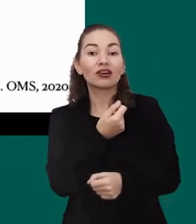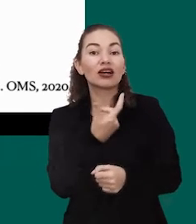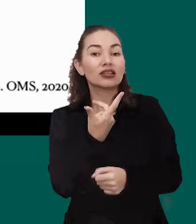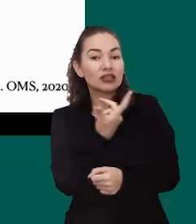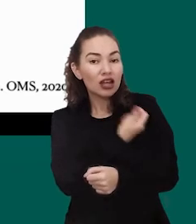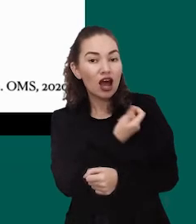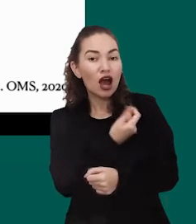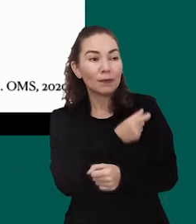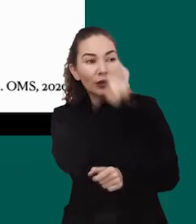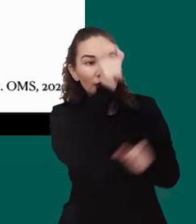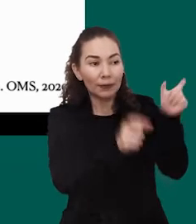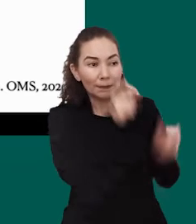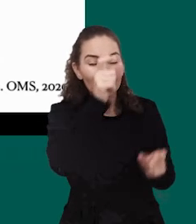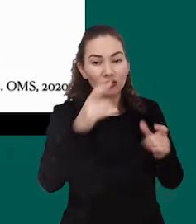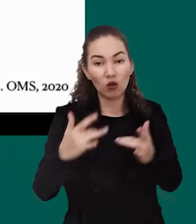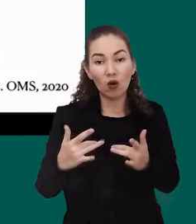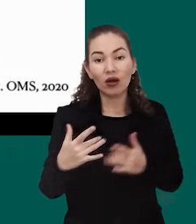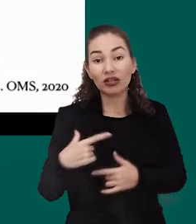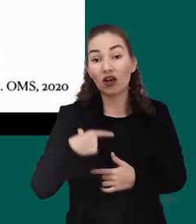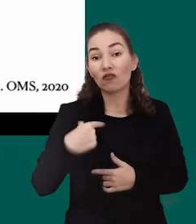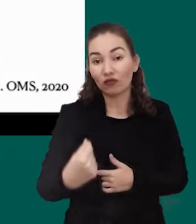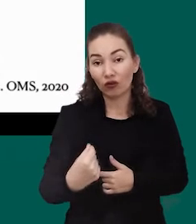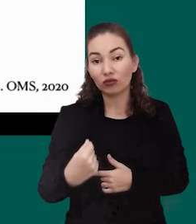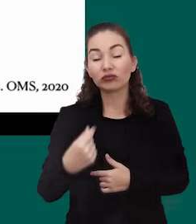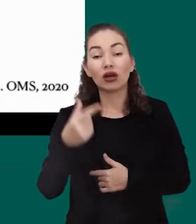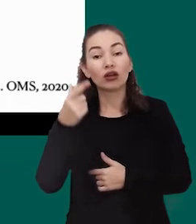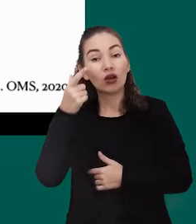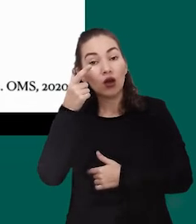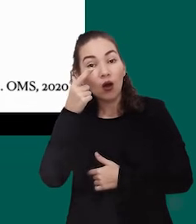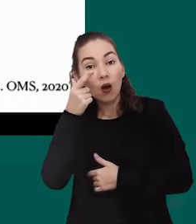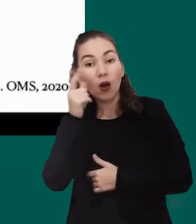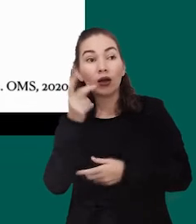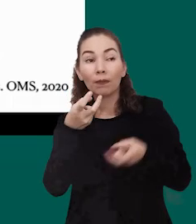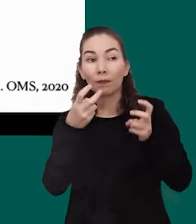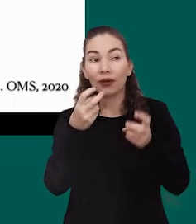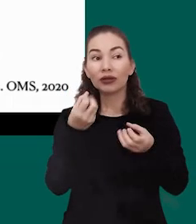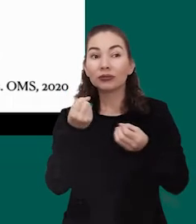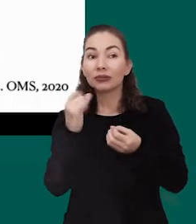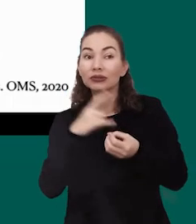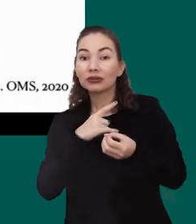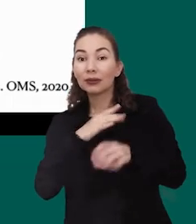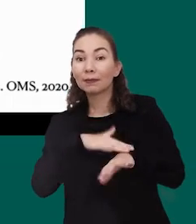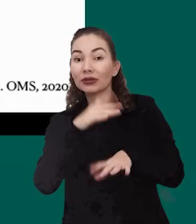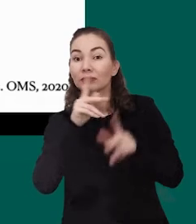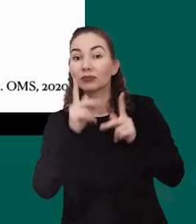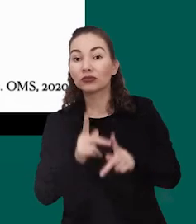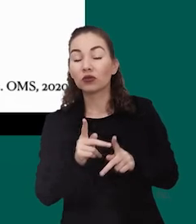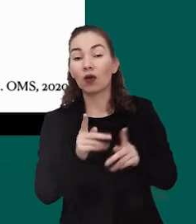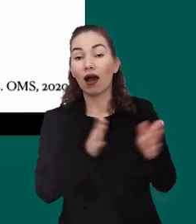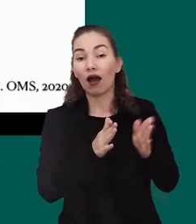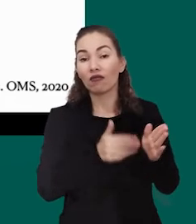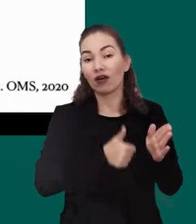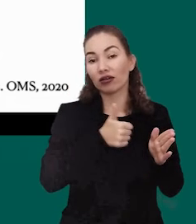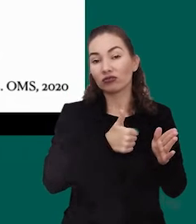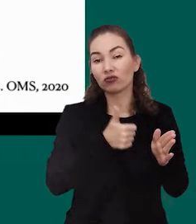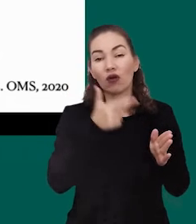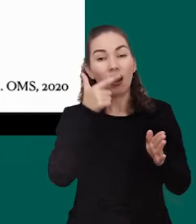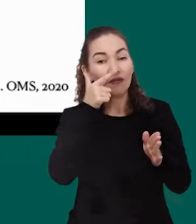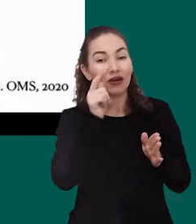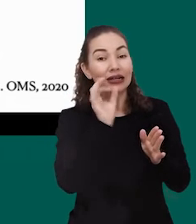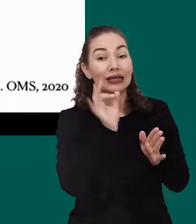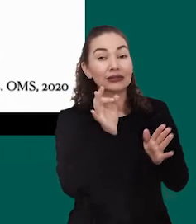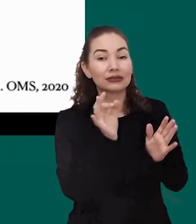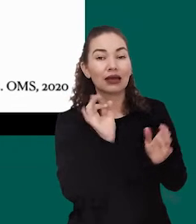em voluntários, né, em 3 fases que se acumulam sucessivamente com mais indivíduos testados. A fase 1 vai avaliar se a vacina é